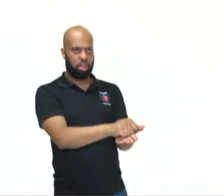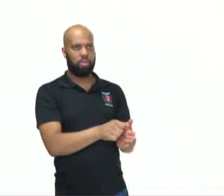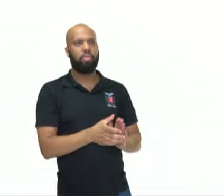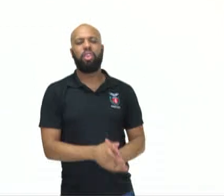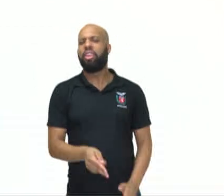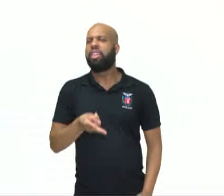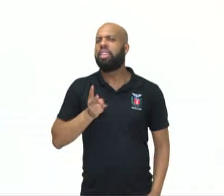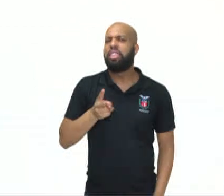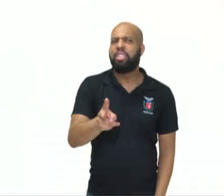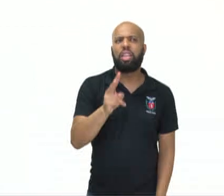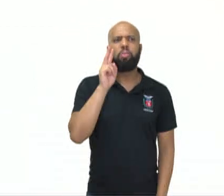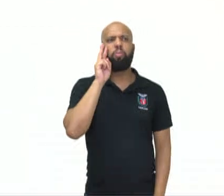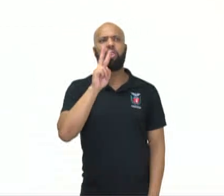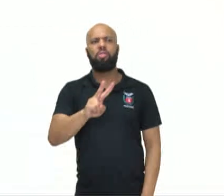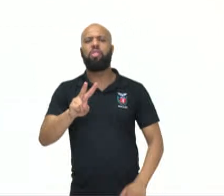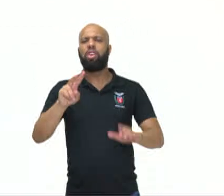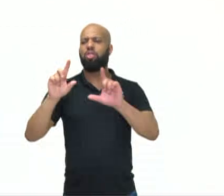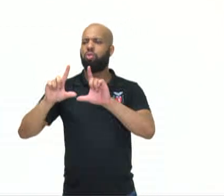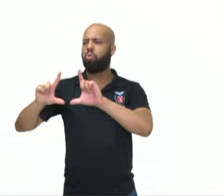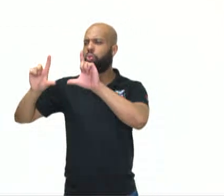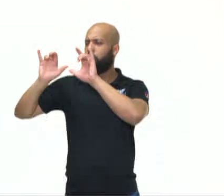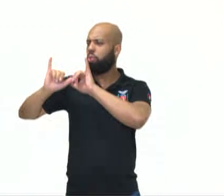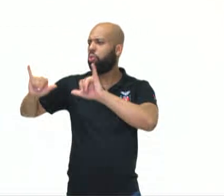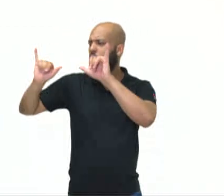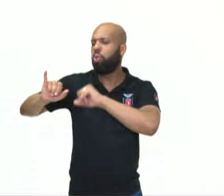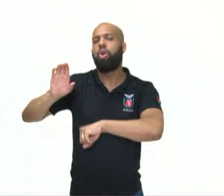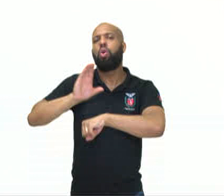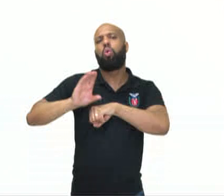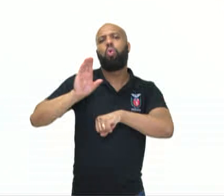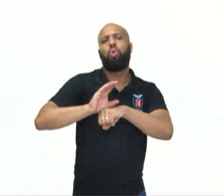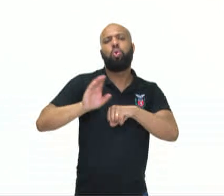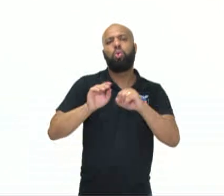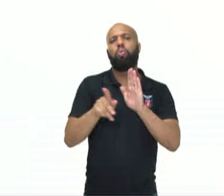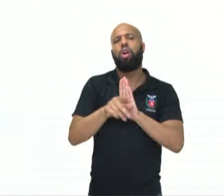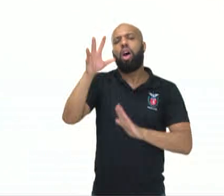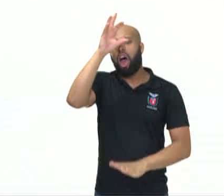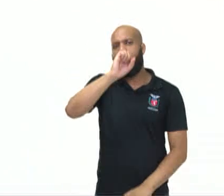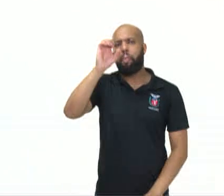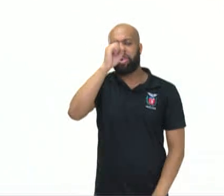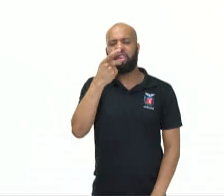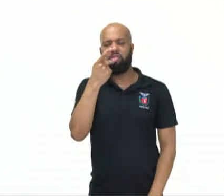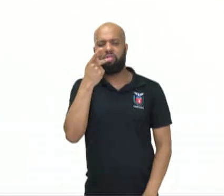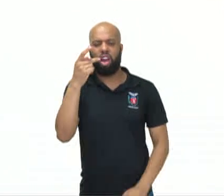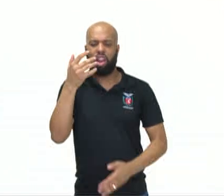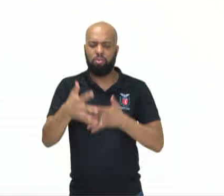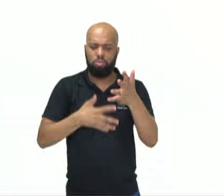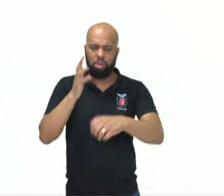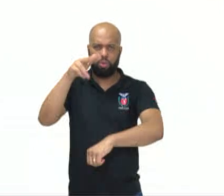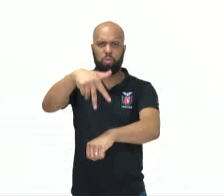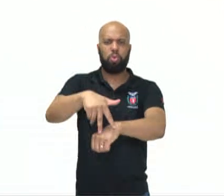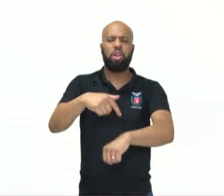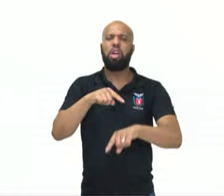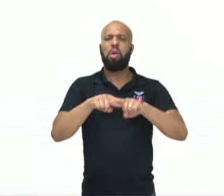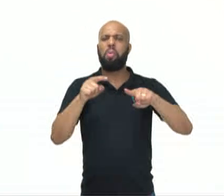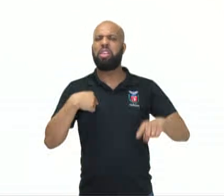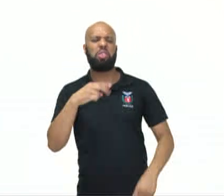Sempre vejo anunciados cursos de oratória. Nunca vi anunciado curso